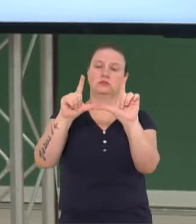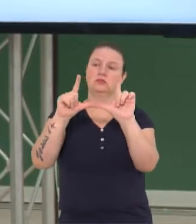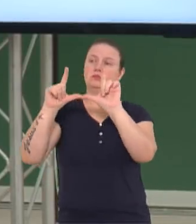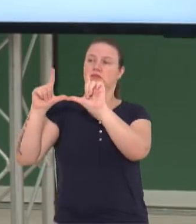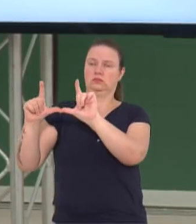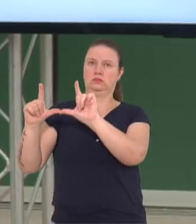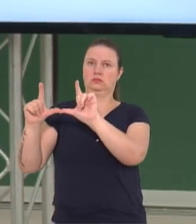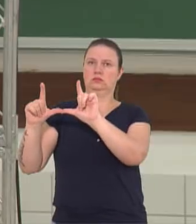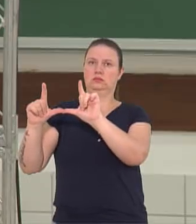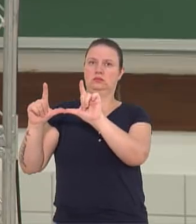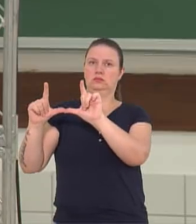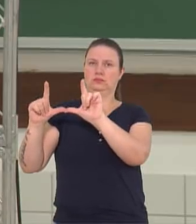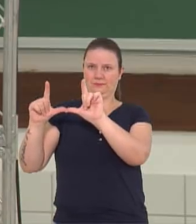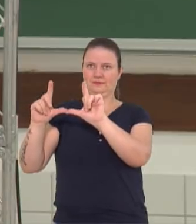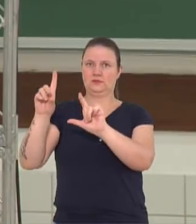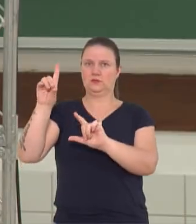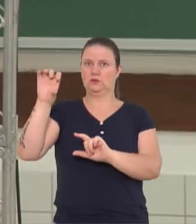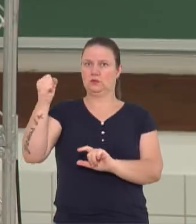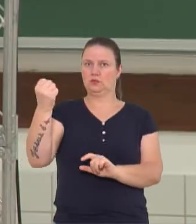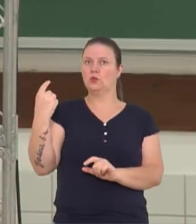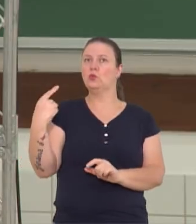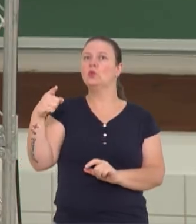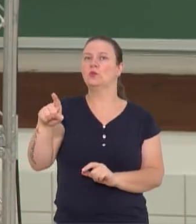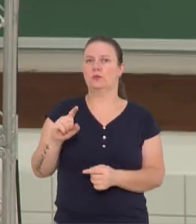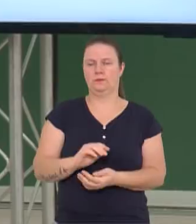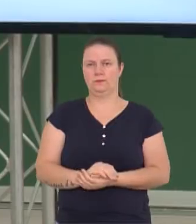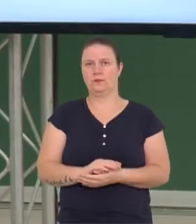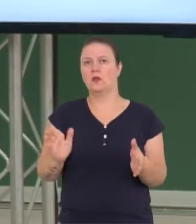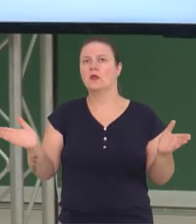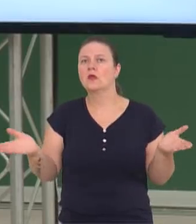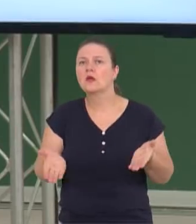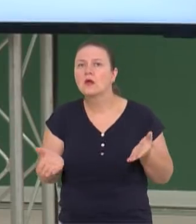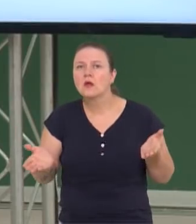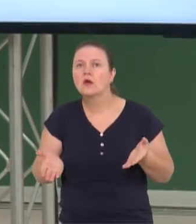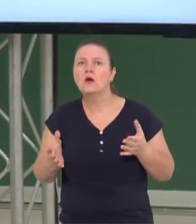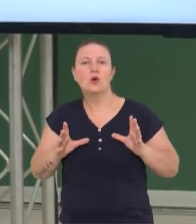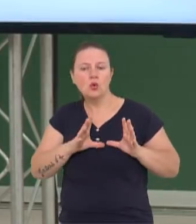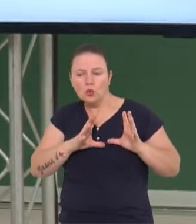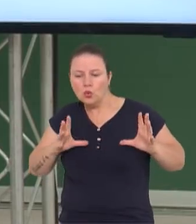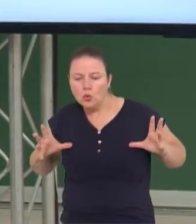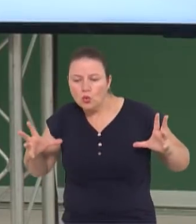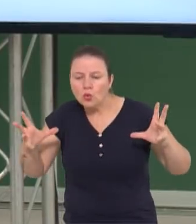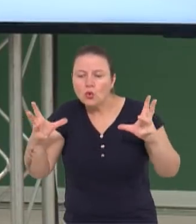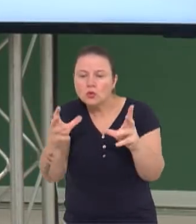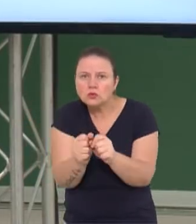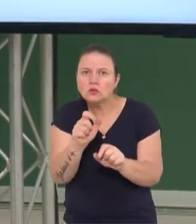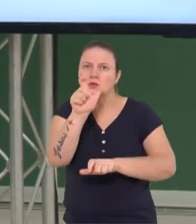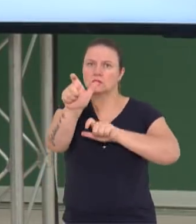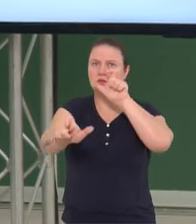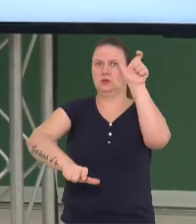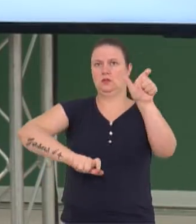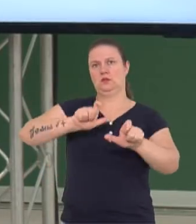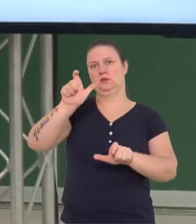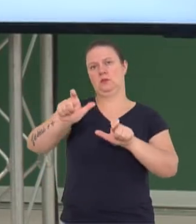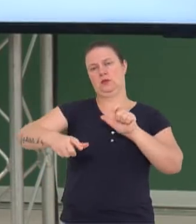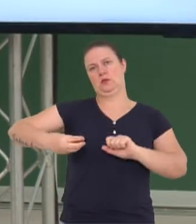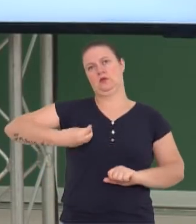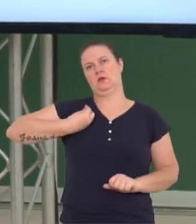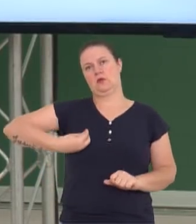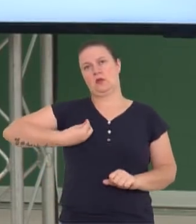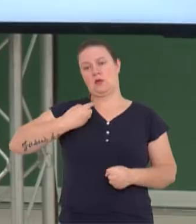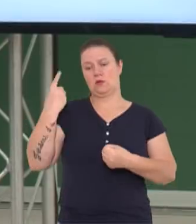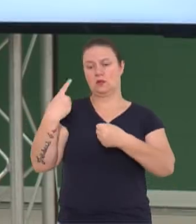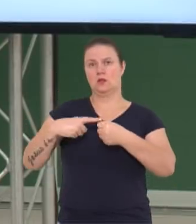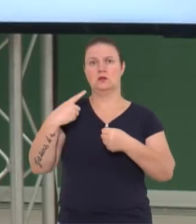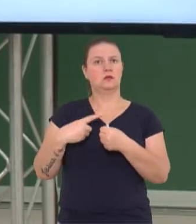vale 18 mil. Se eu quero saber a população toda, quero saber tudo, é